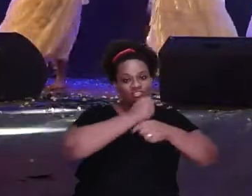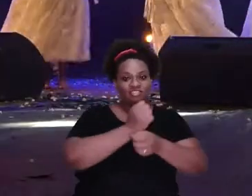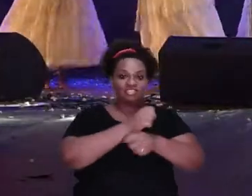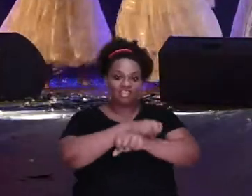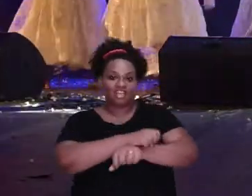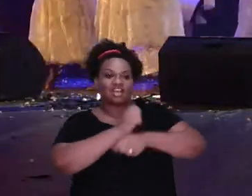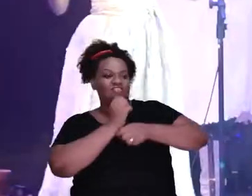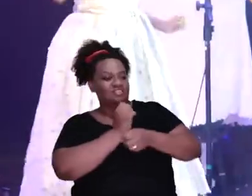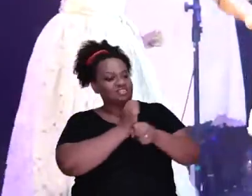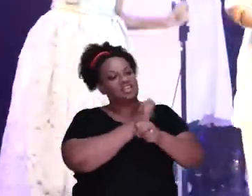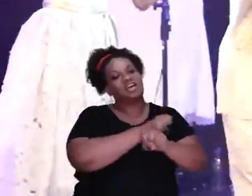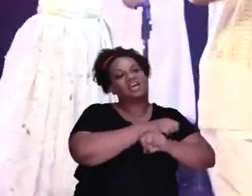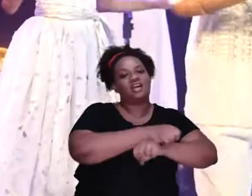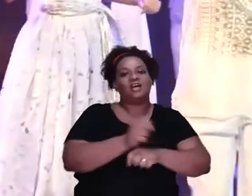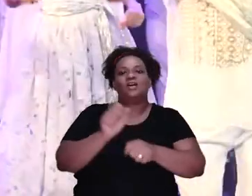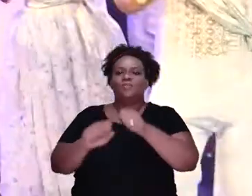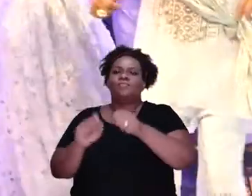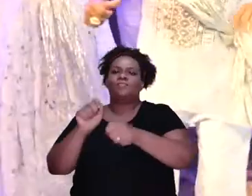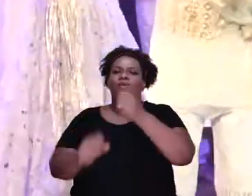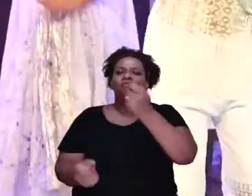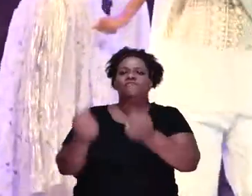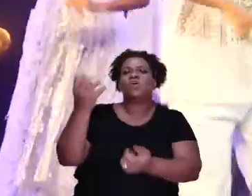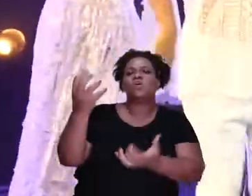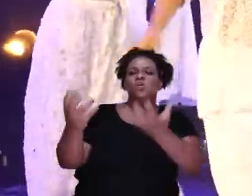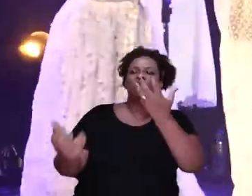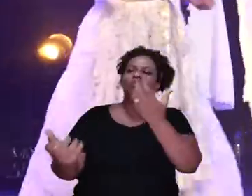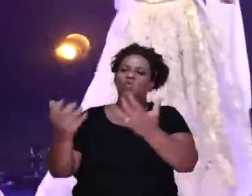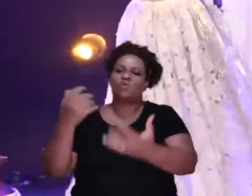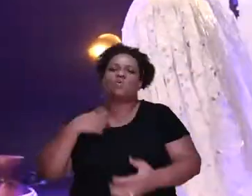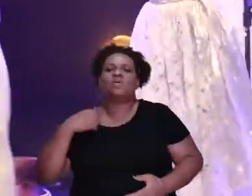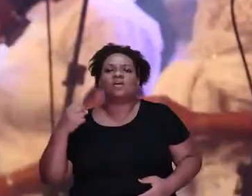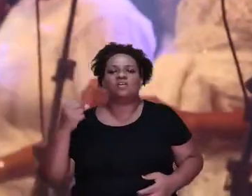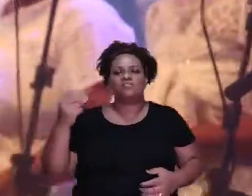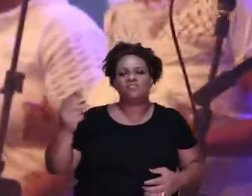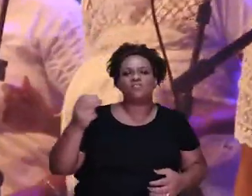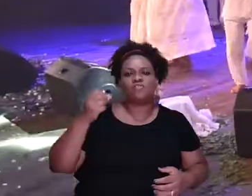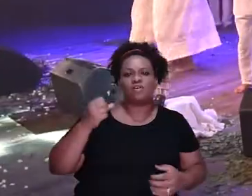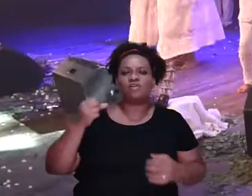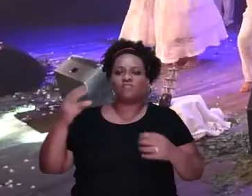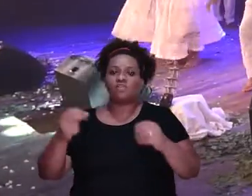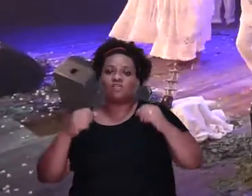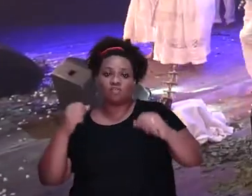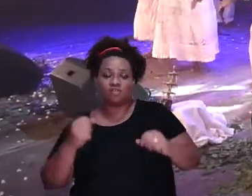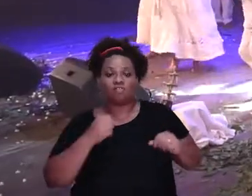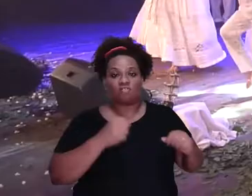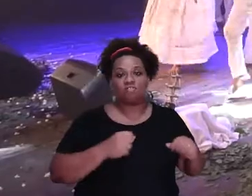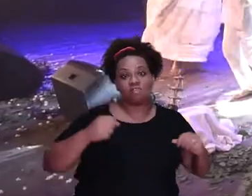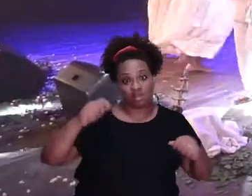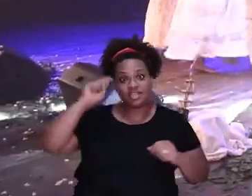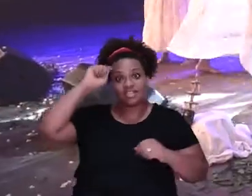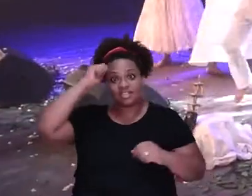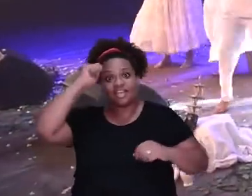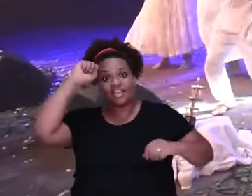eu eu sou Botafogo no Engenhão o meu pai aonde lembro apanhou